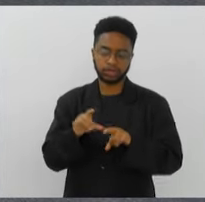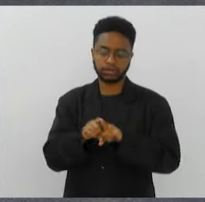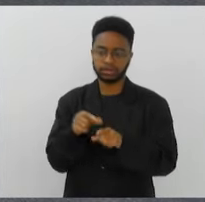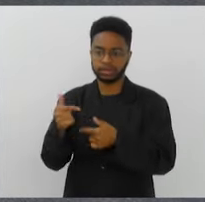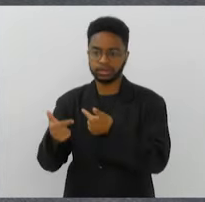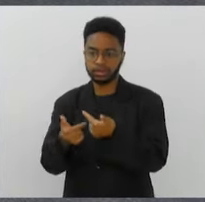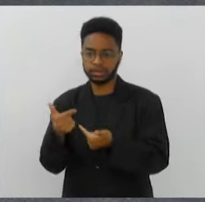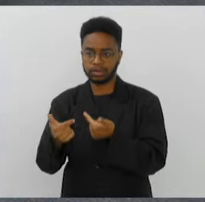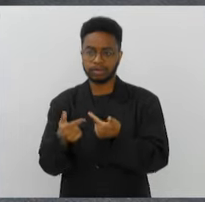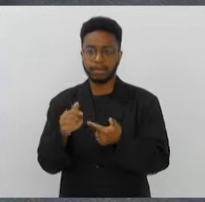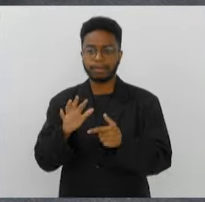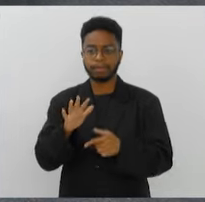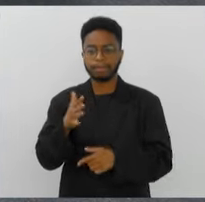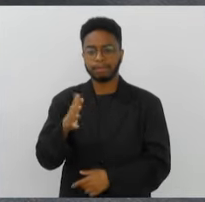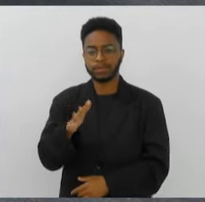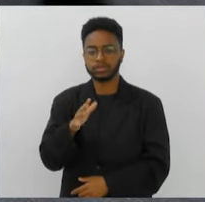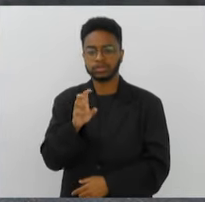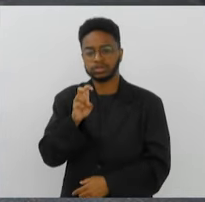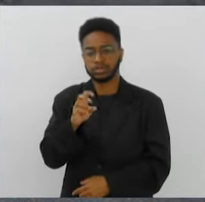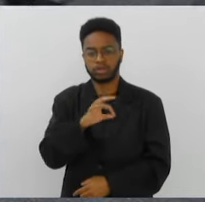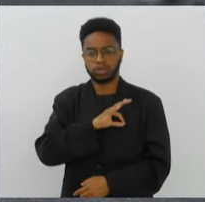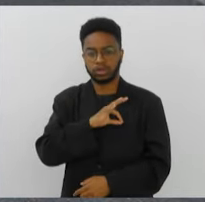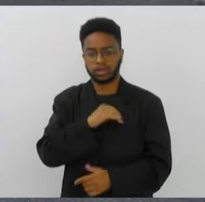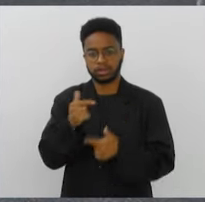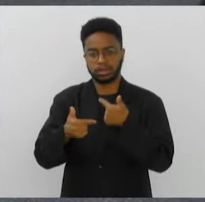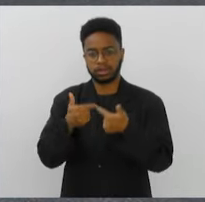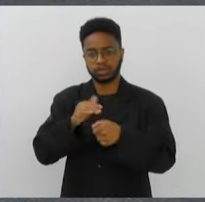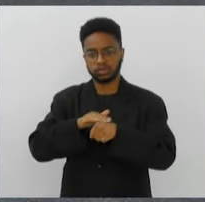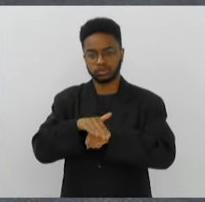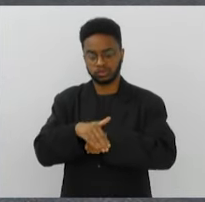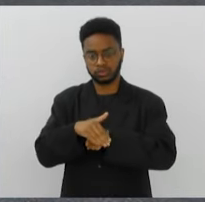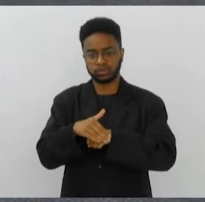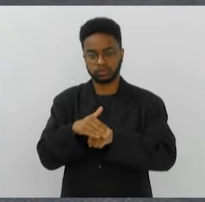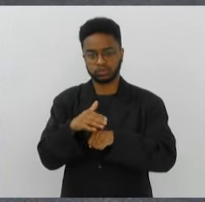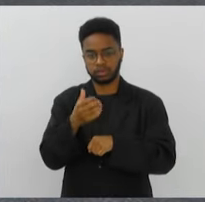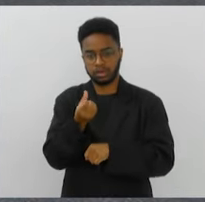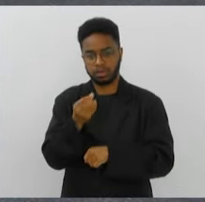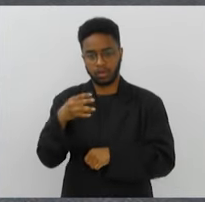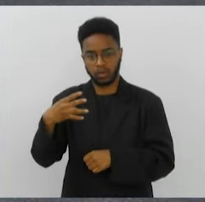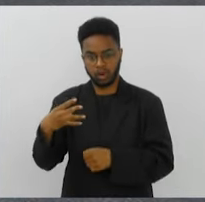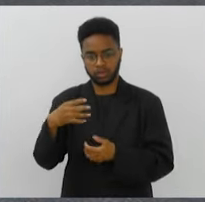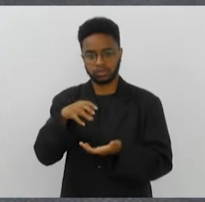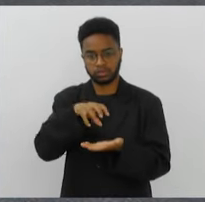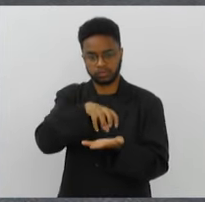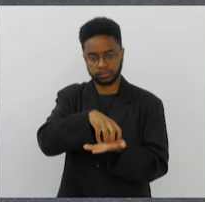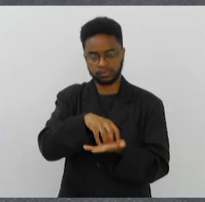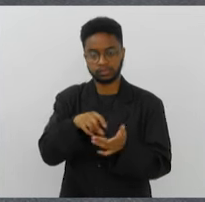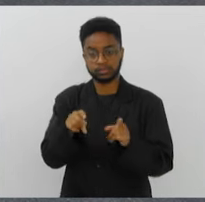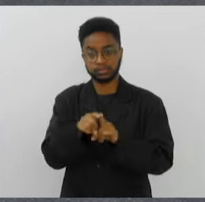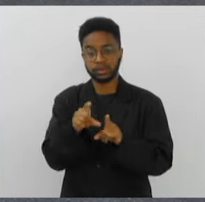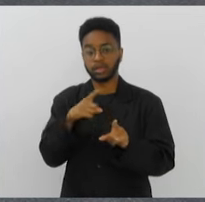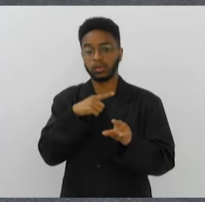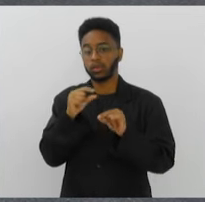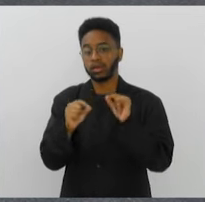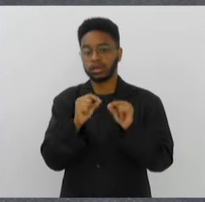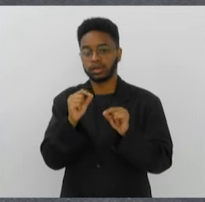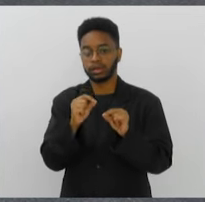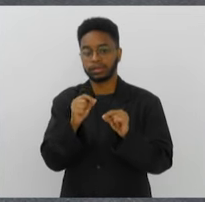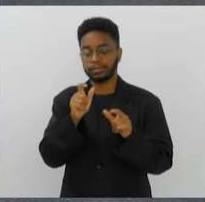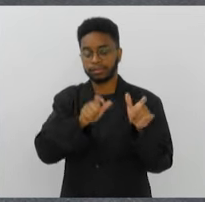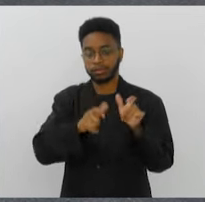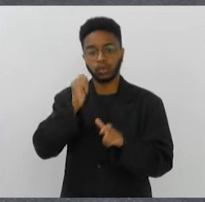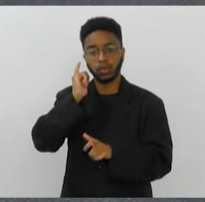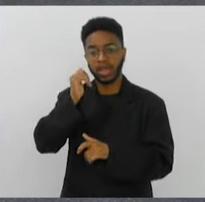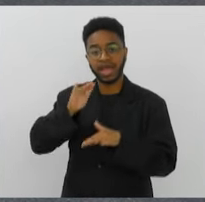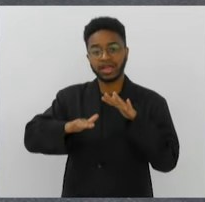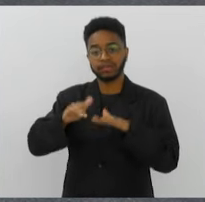trabalha 5 policiais na hora noturna na 64DP. E sem contar o seguinte, tem relatos que às vezes